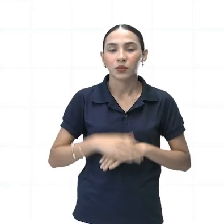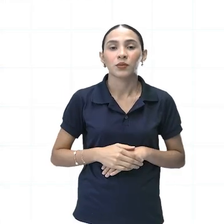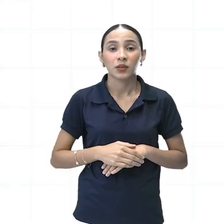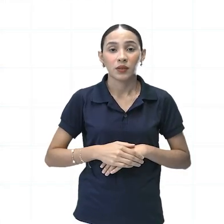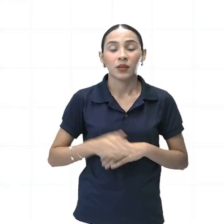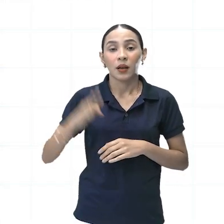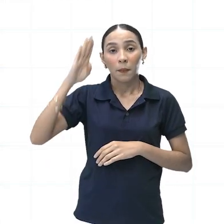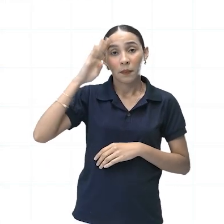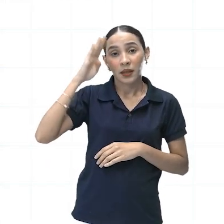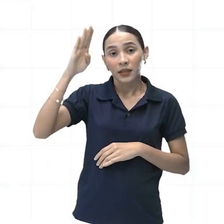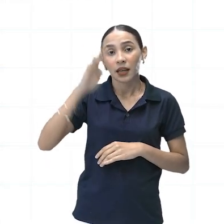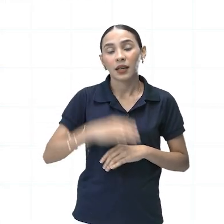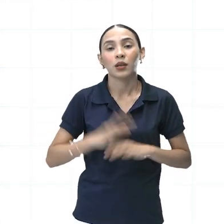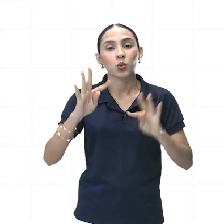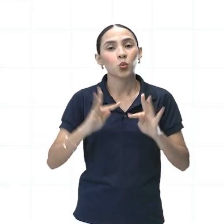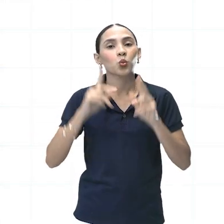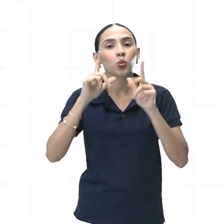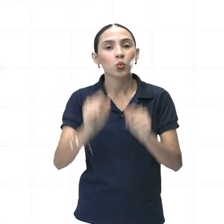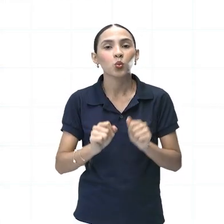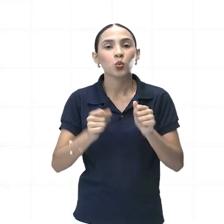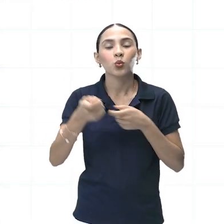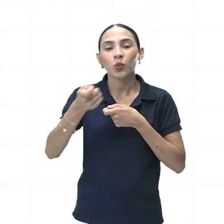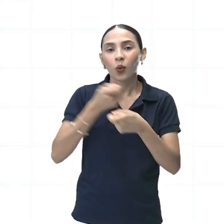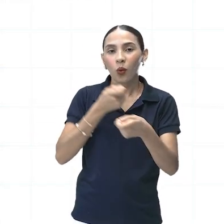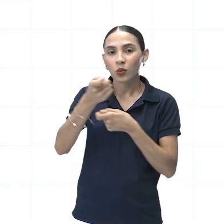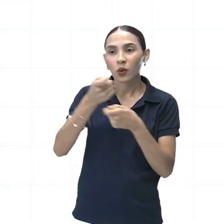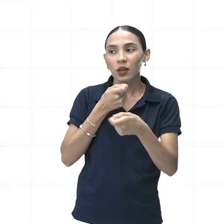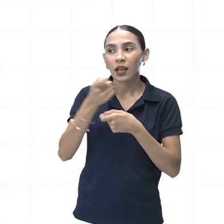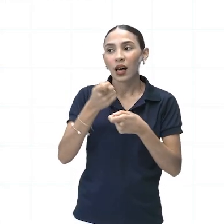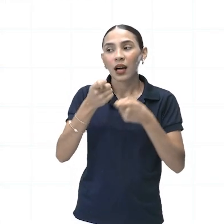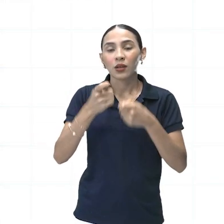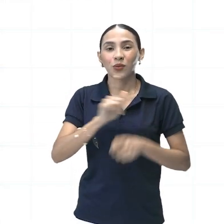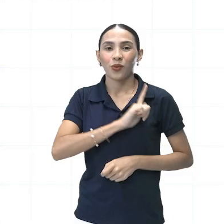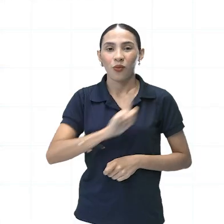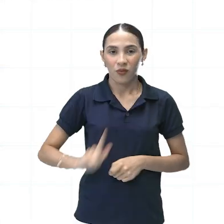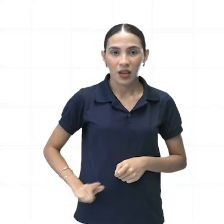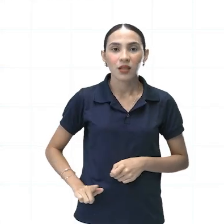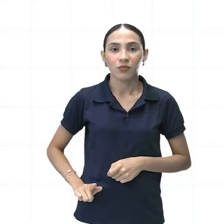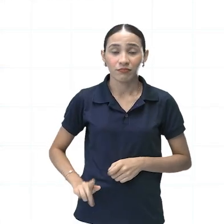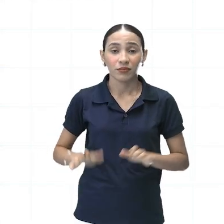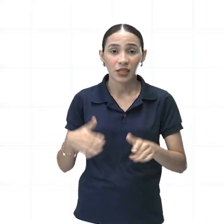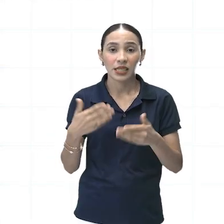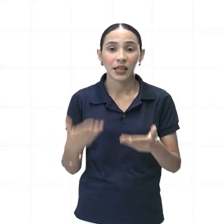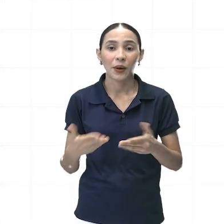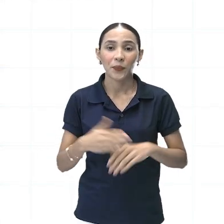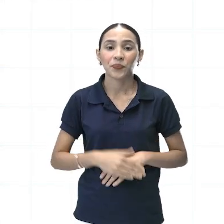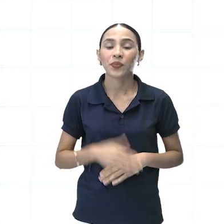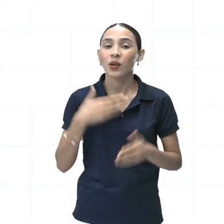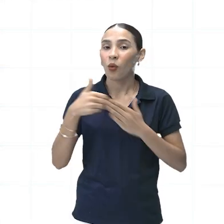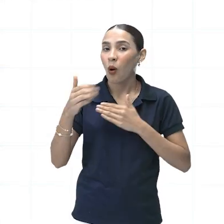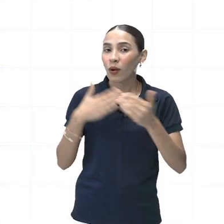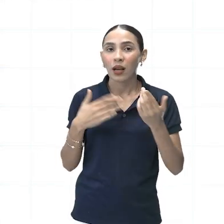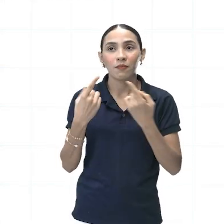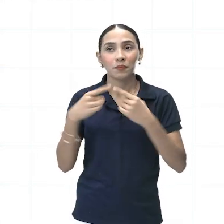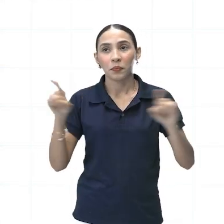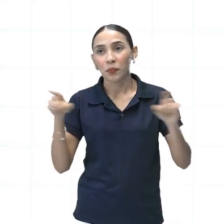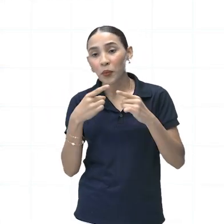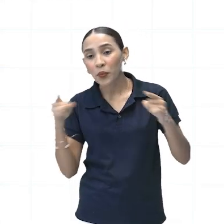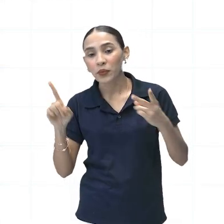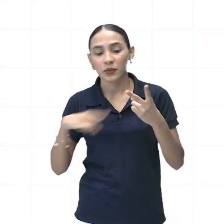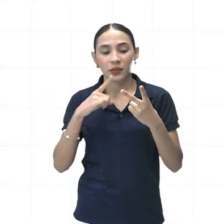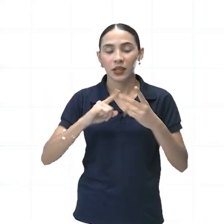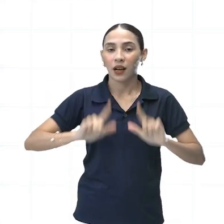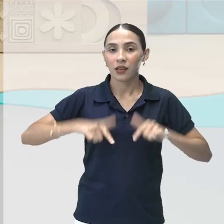a ditadura militar, tudo era controlado pelo governo. Então, qualquer música,